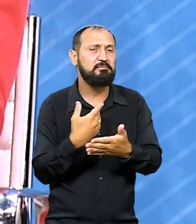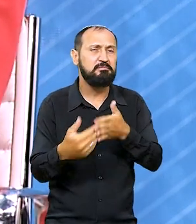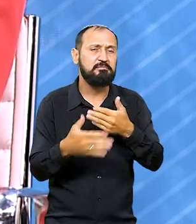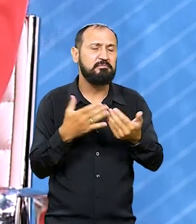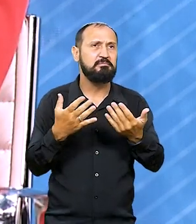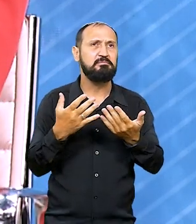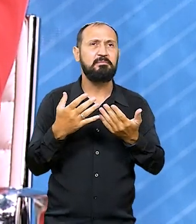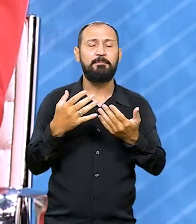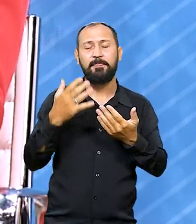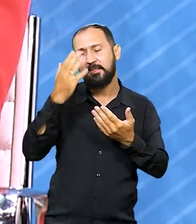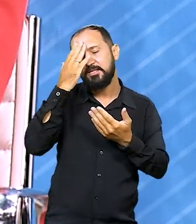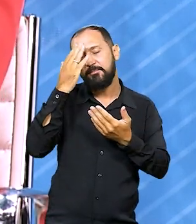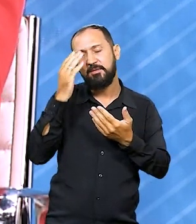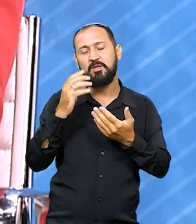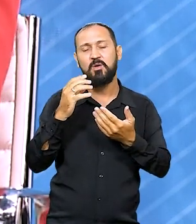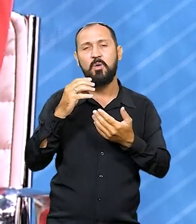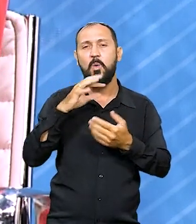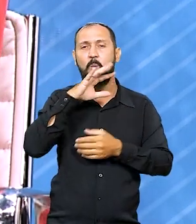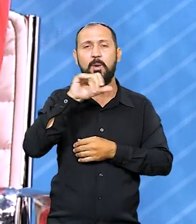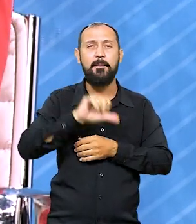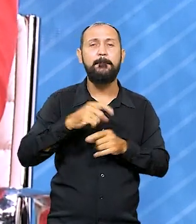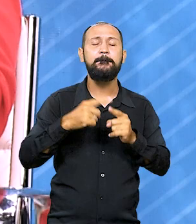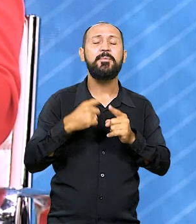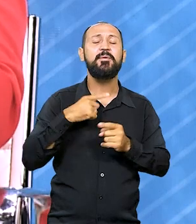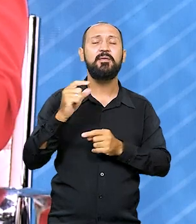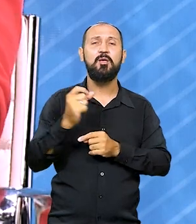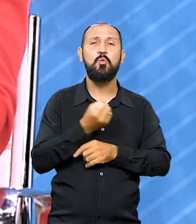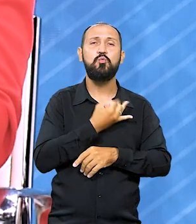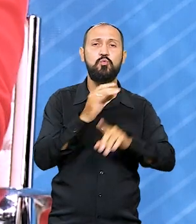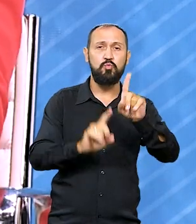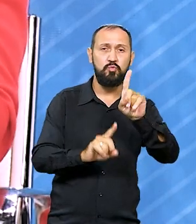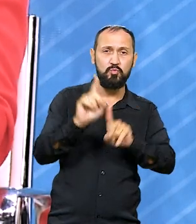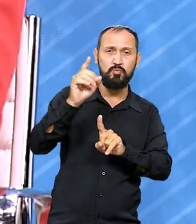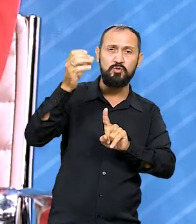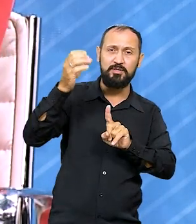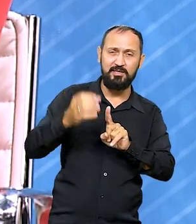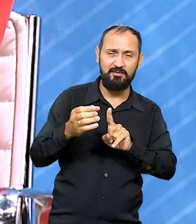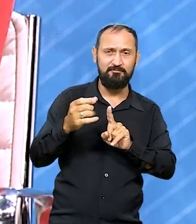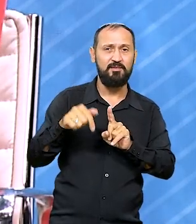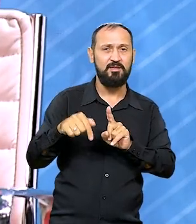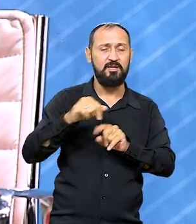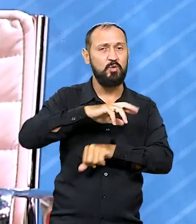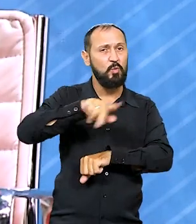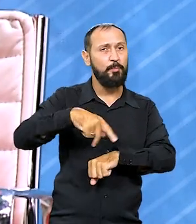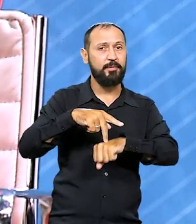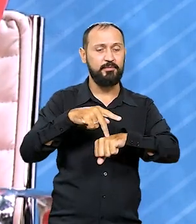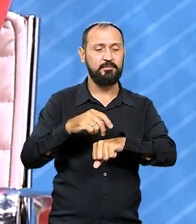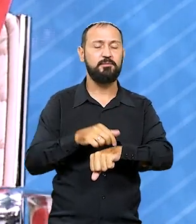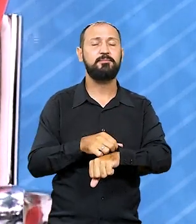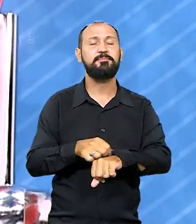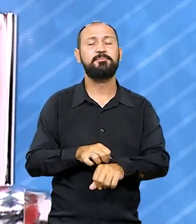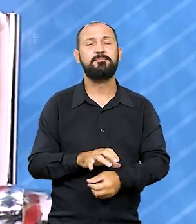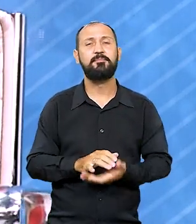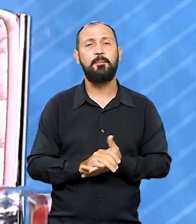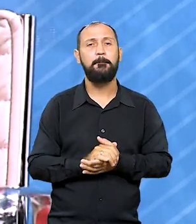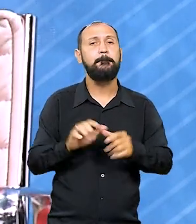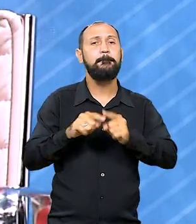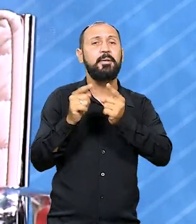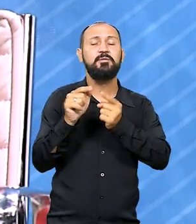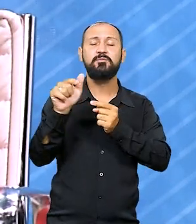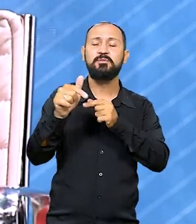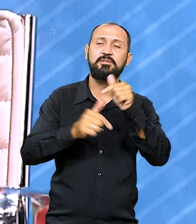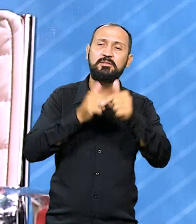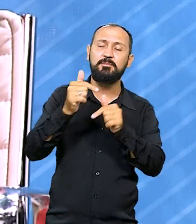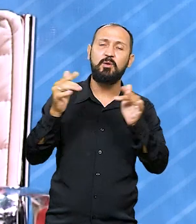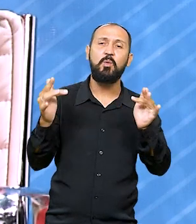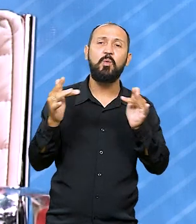positivo ou negativo. Negativo porque a gente sabe que o índice de criminalidade está muito alto no nosso país, né? Mas